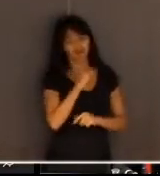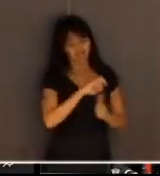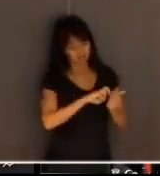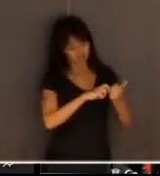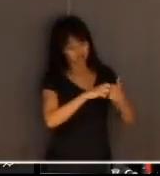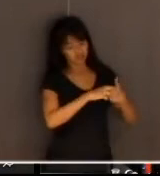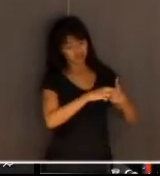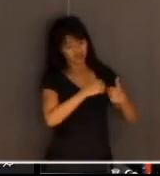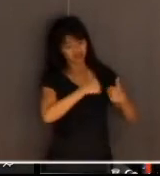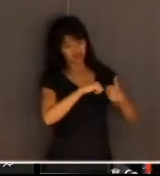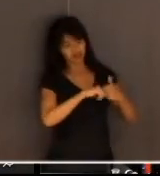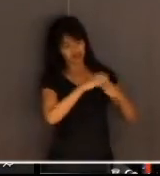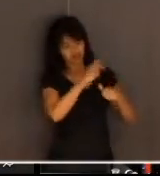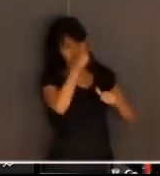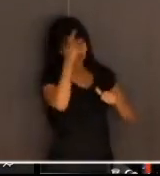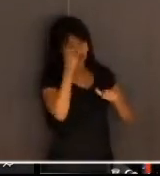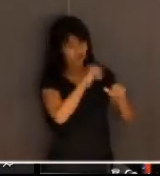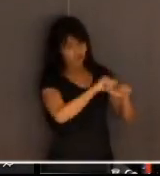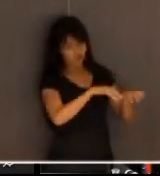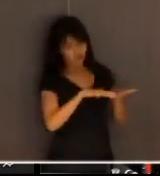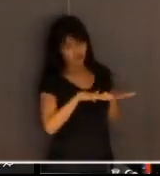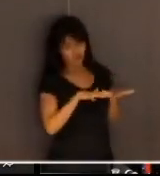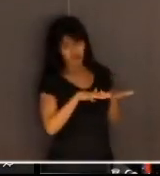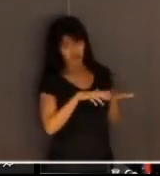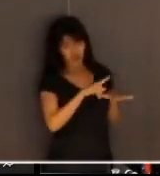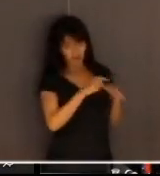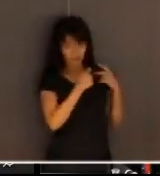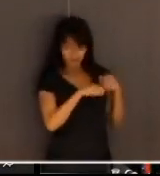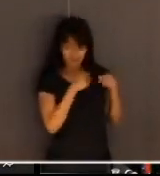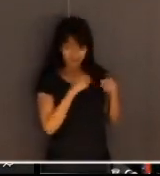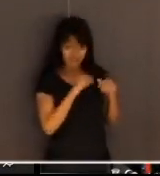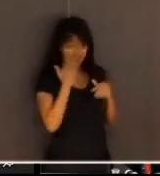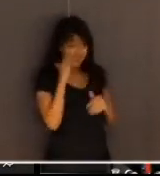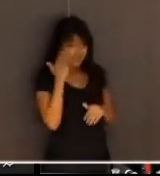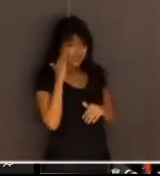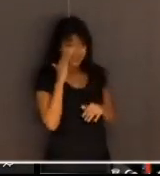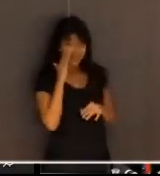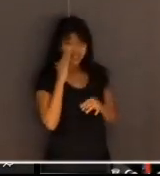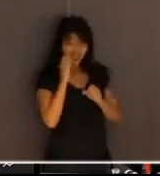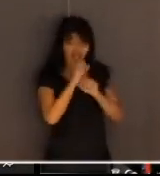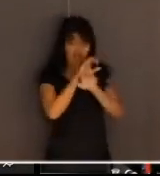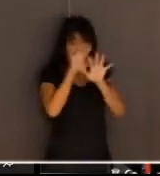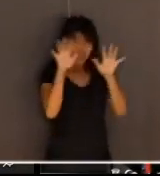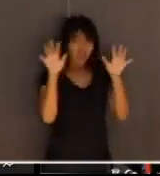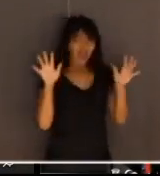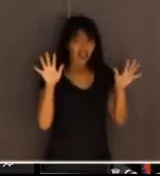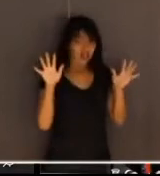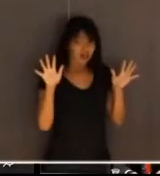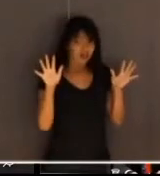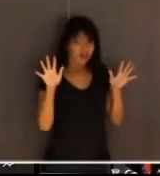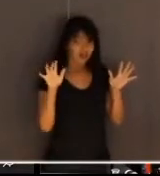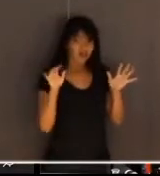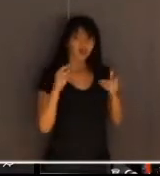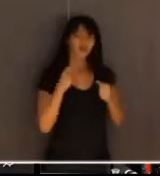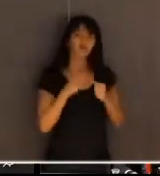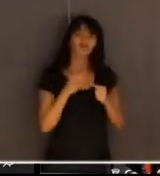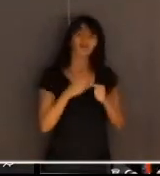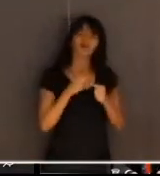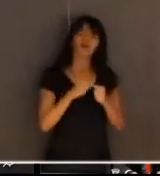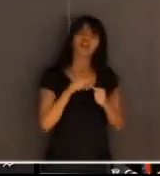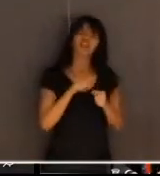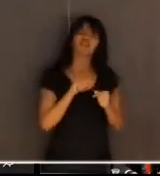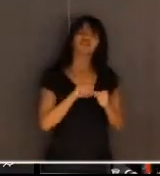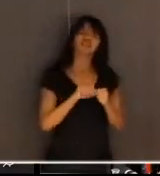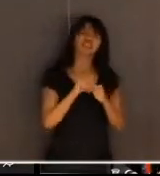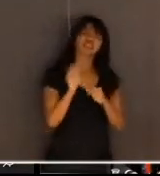jurados. Os jurados devem compreender o que nós queremos, por que nós estamos arguindo a